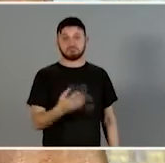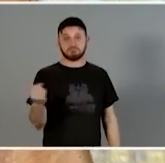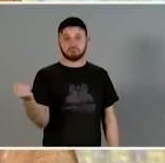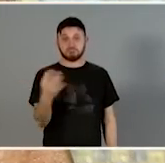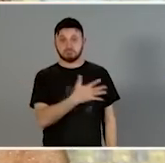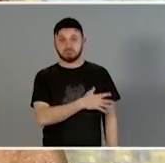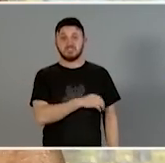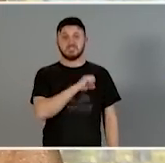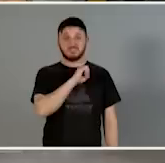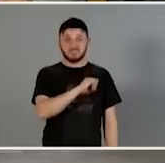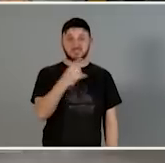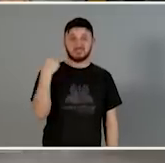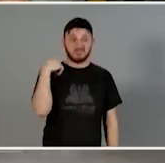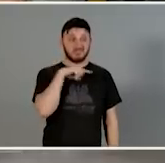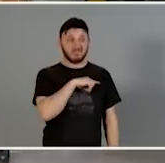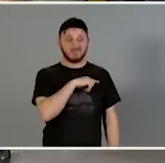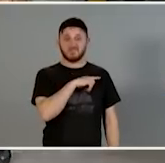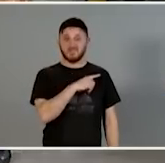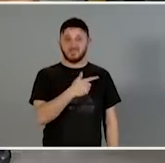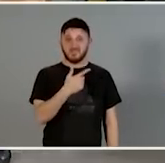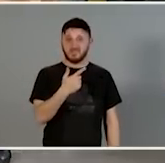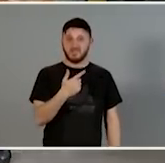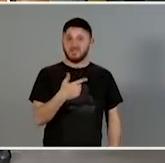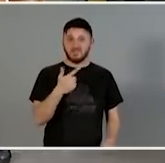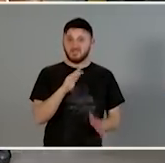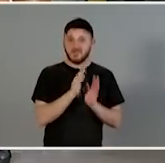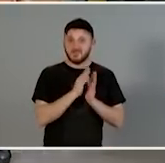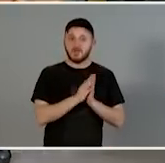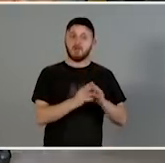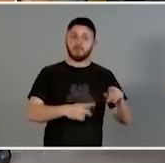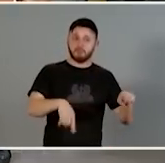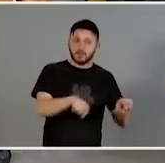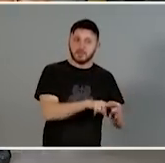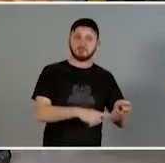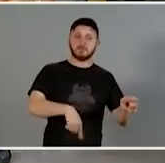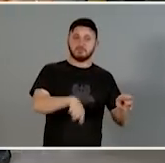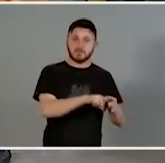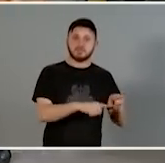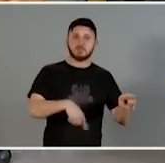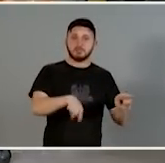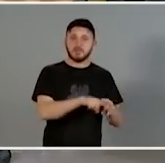nas mesmice e perdemos a dimensão do Deus Criador.